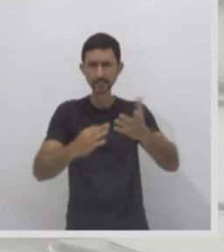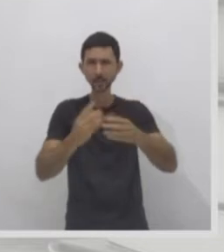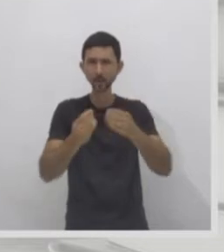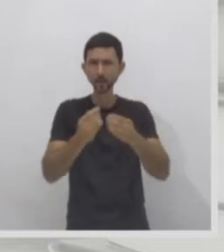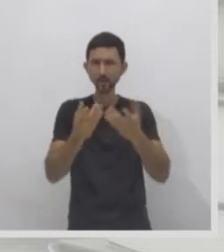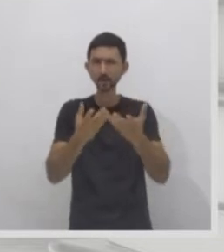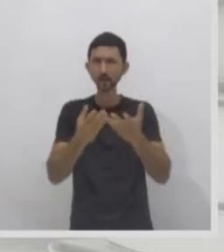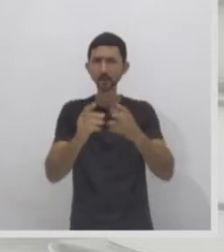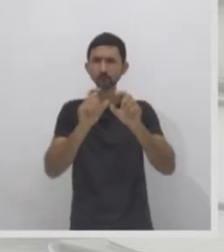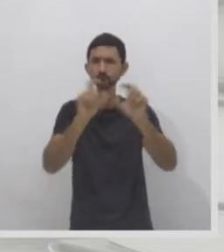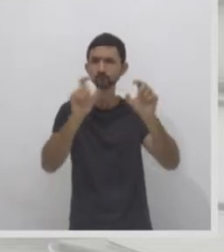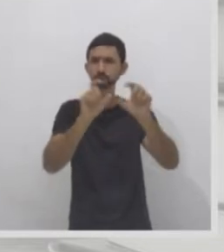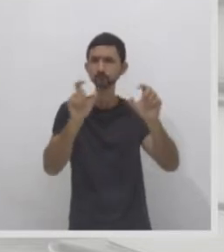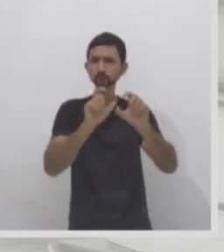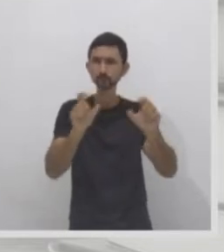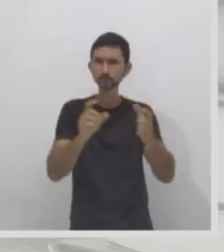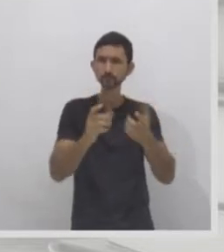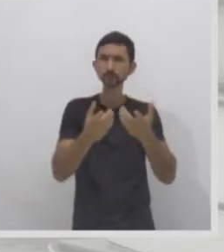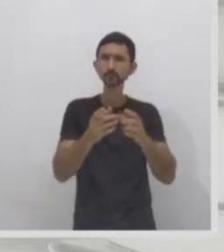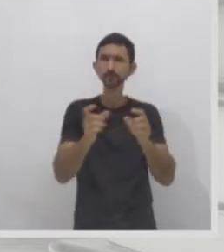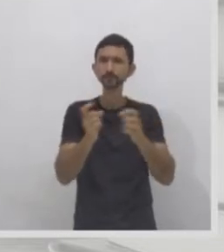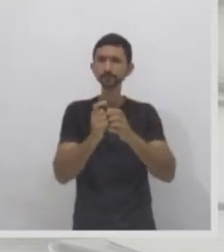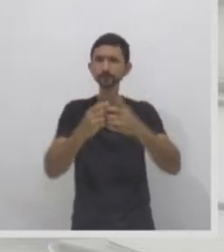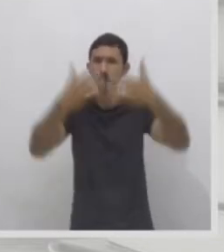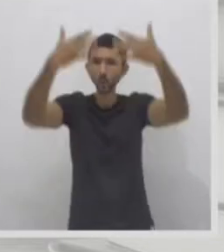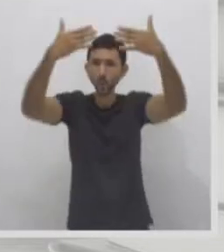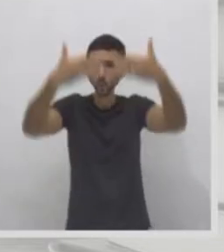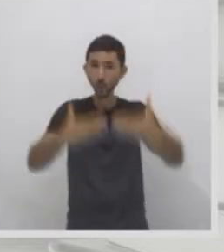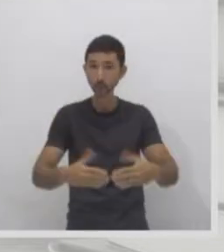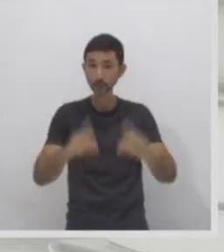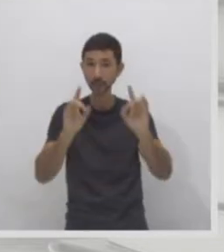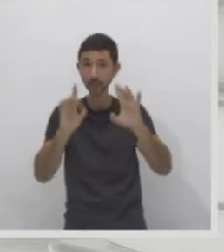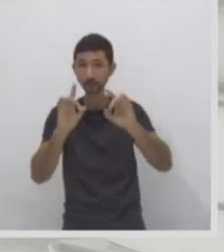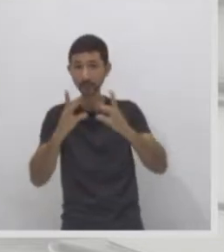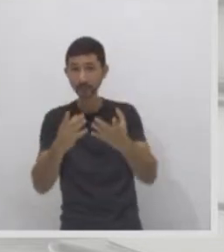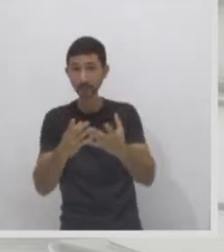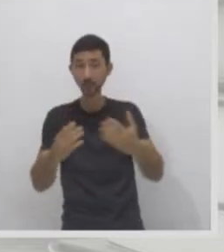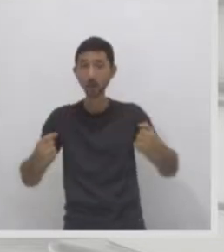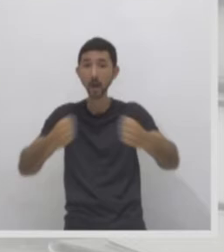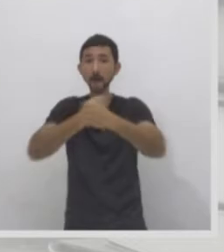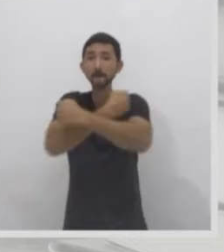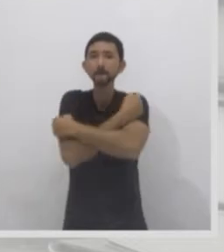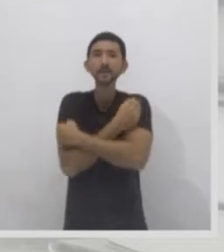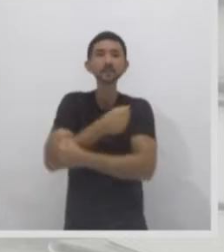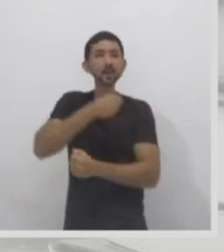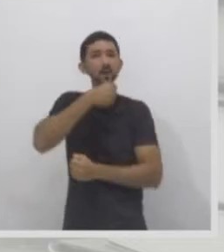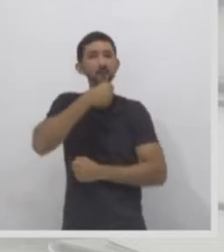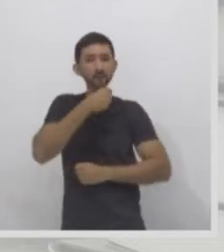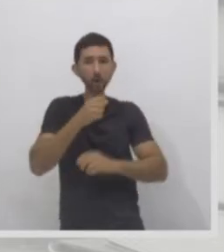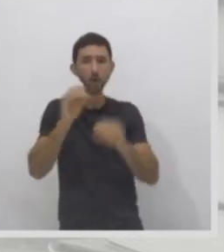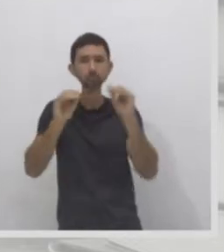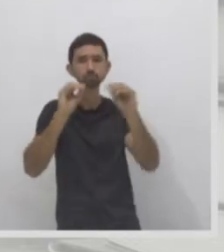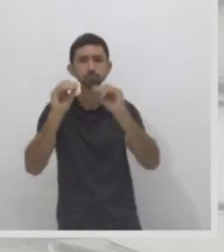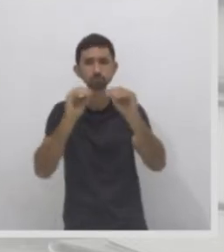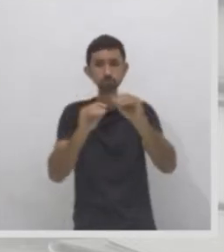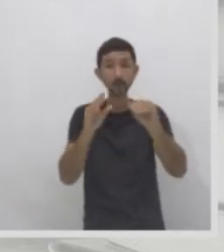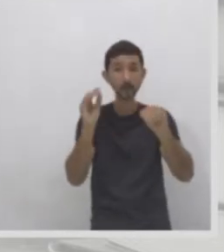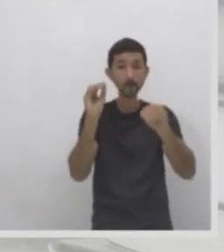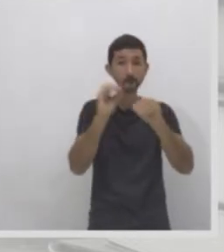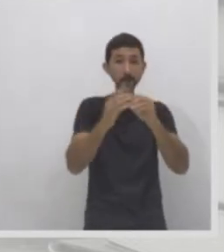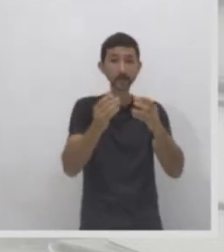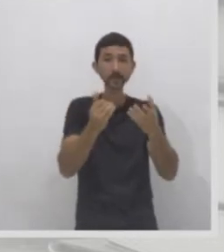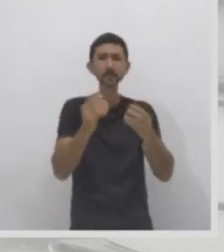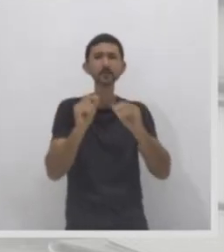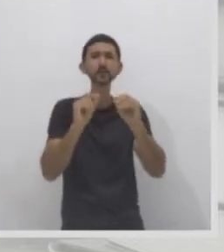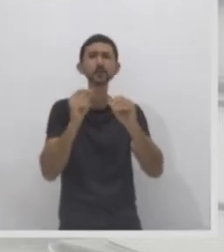expressões que aparecem aqui, cortina especial e abraçar os avós, são duas expressões que aparecem